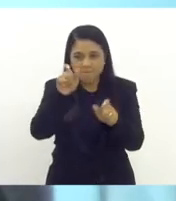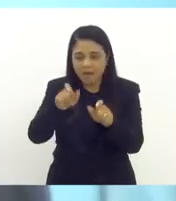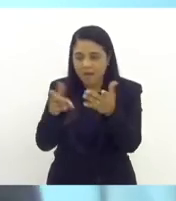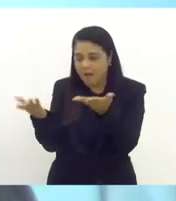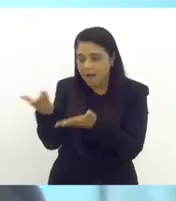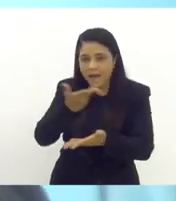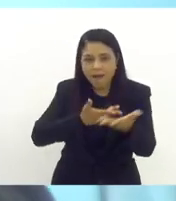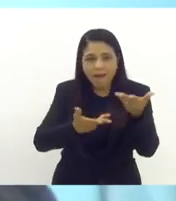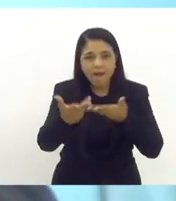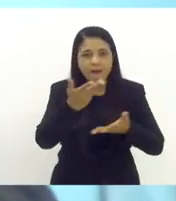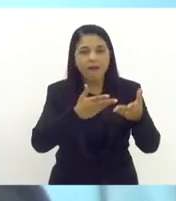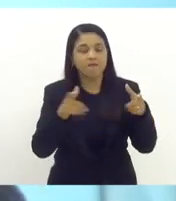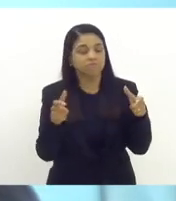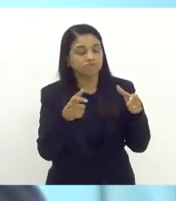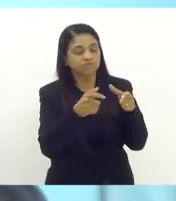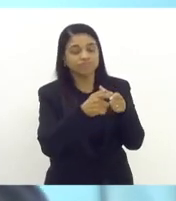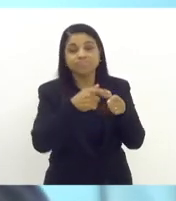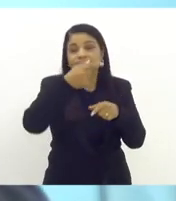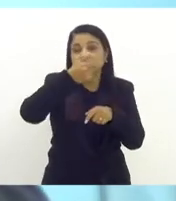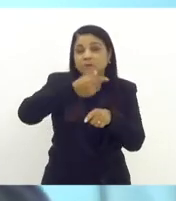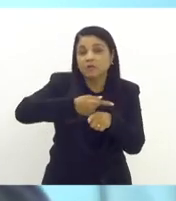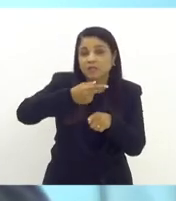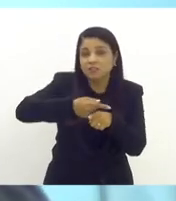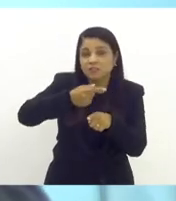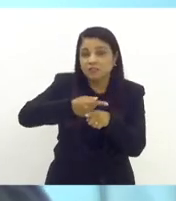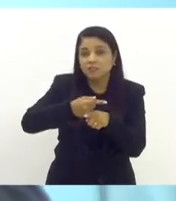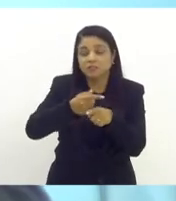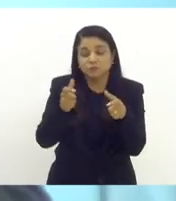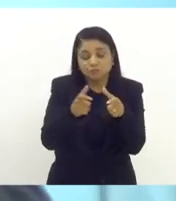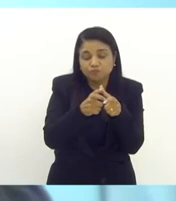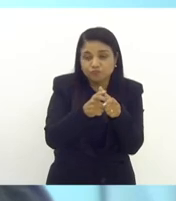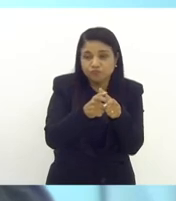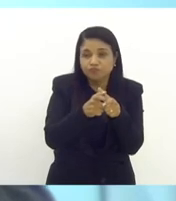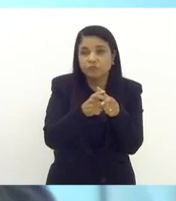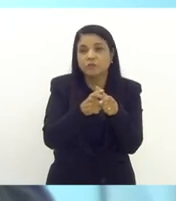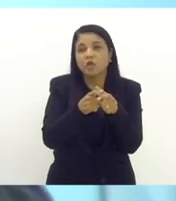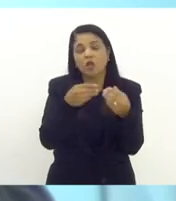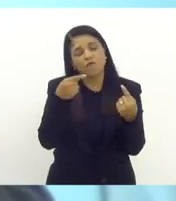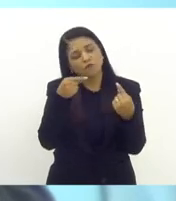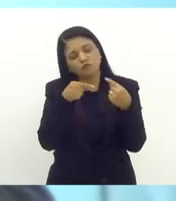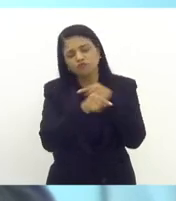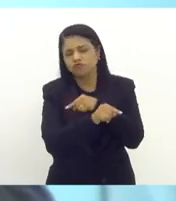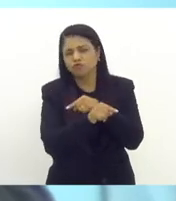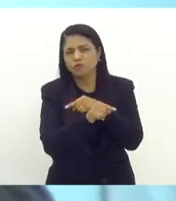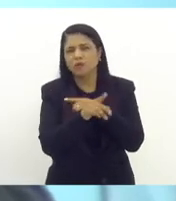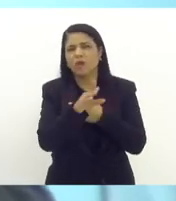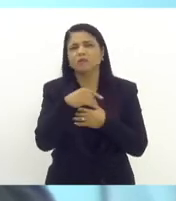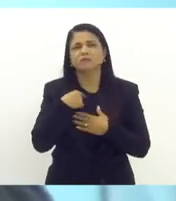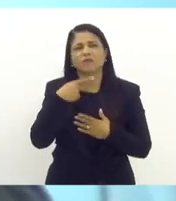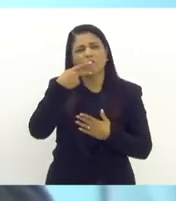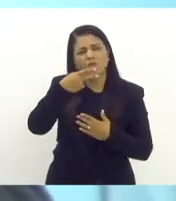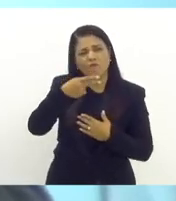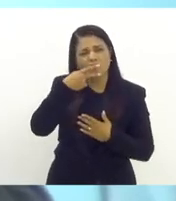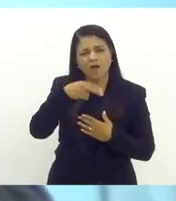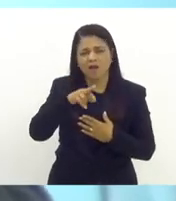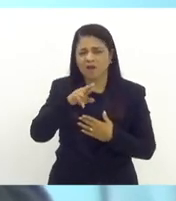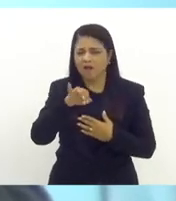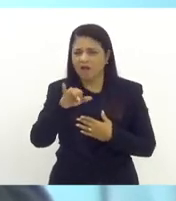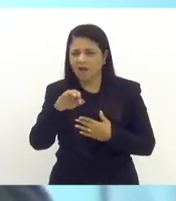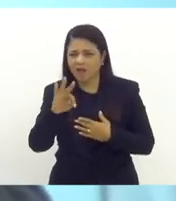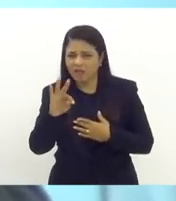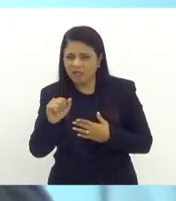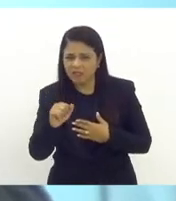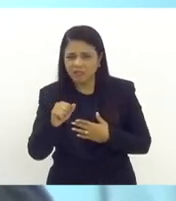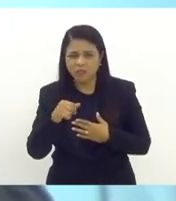as ligas menores tá e eu também vou é aqui discordar numa fala acho que foi da Rita que não pode normatizar